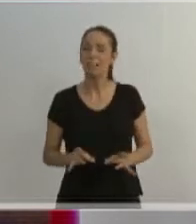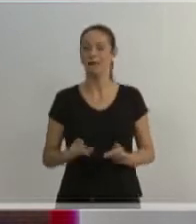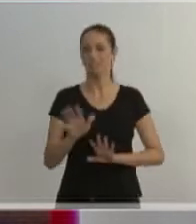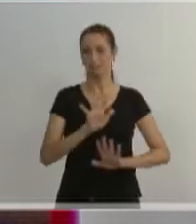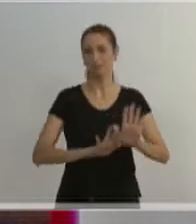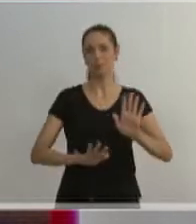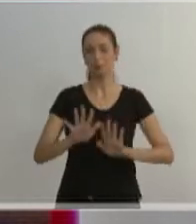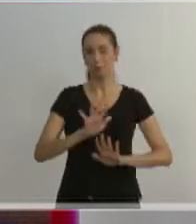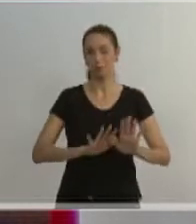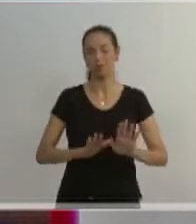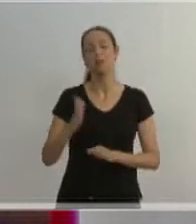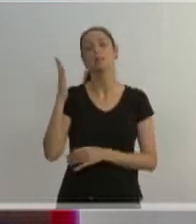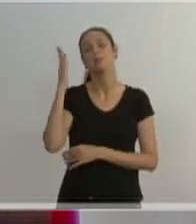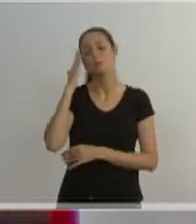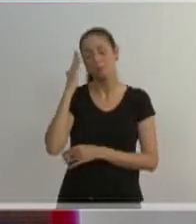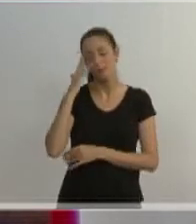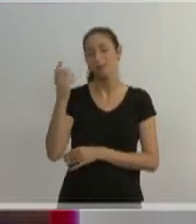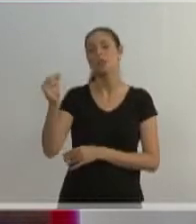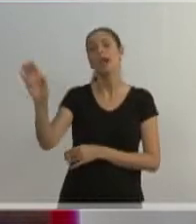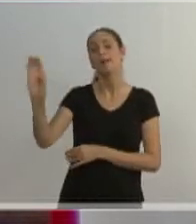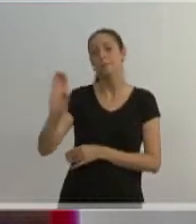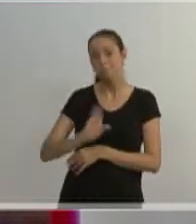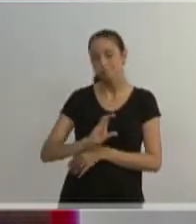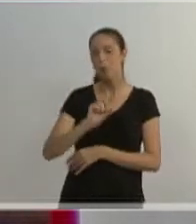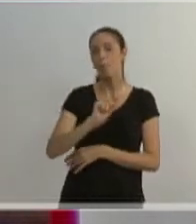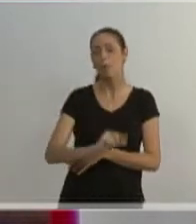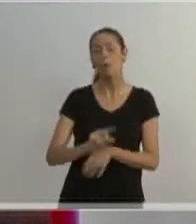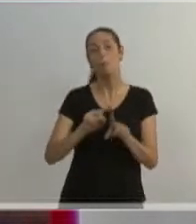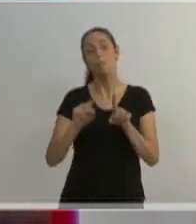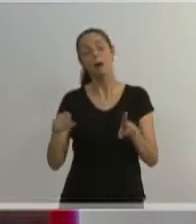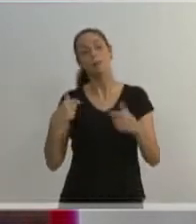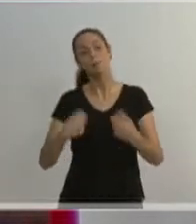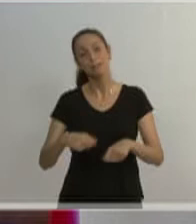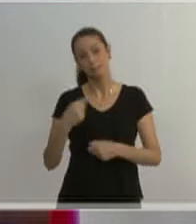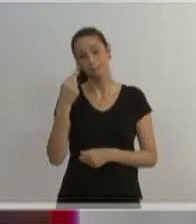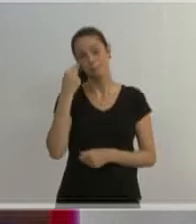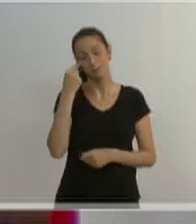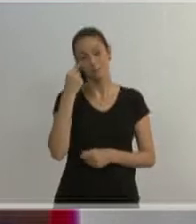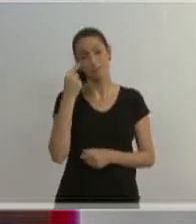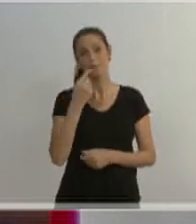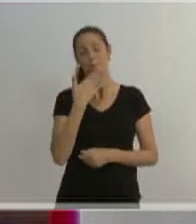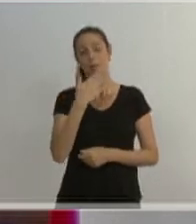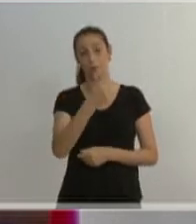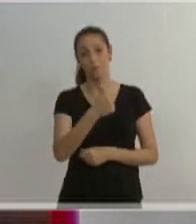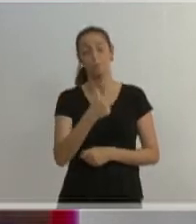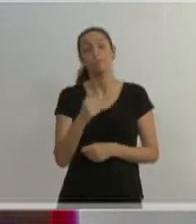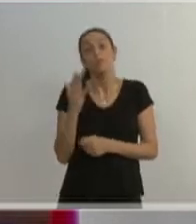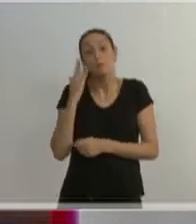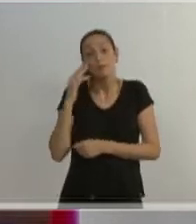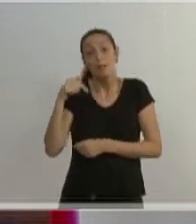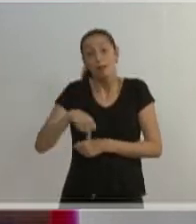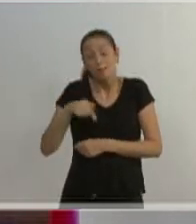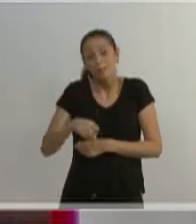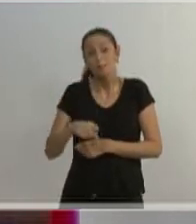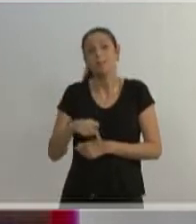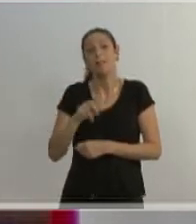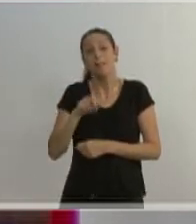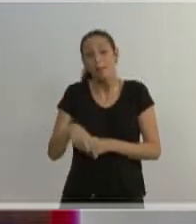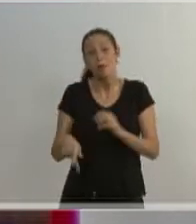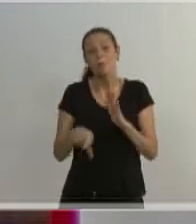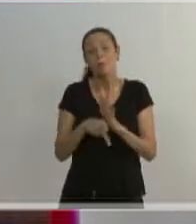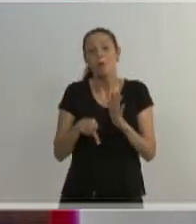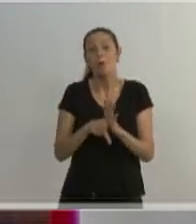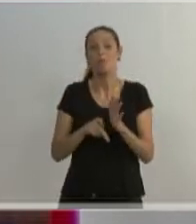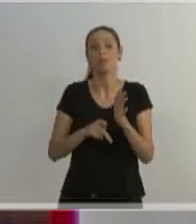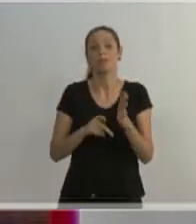isso infelizmente é assim como eu vi lá na prefeitura é a realidade de nossos países do terceiro mundo a limitação de recursos